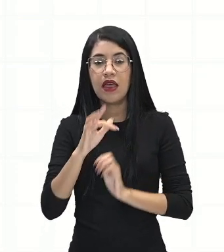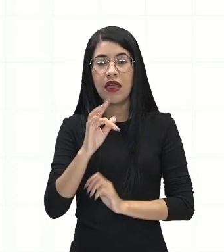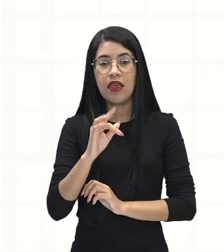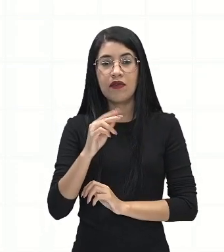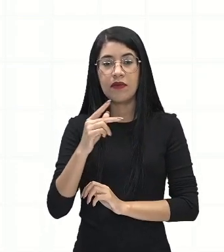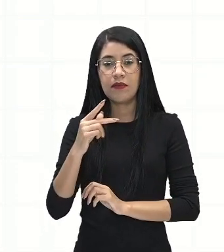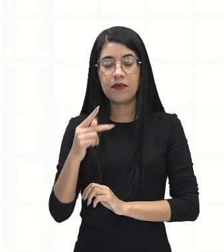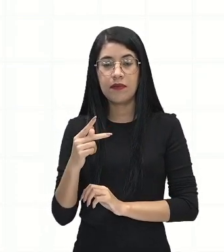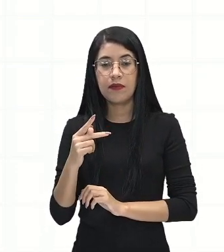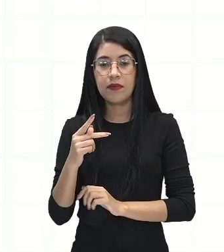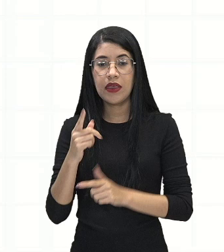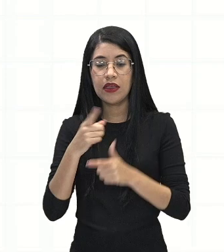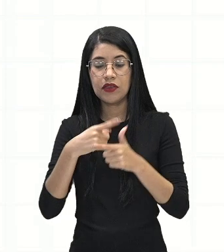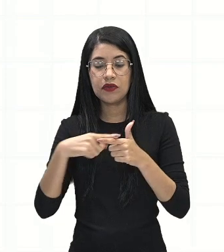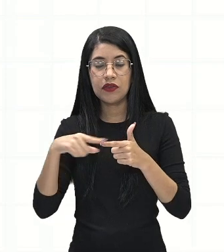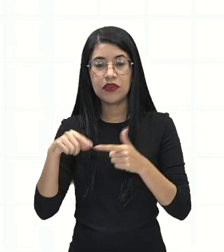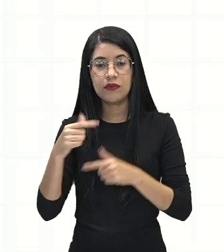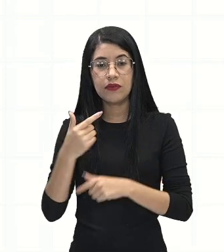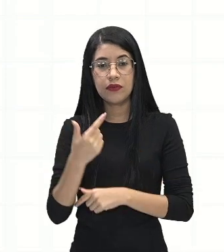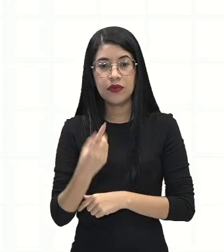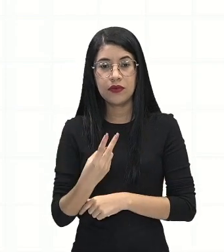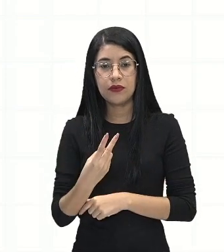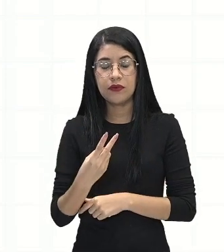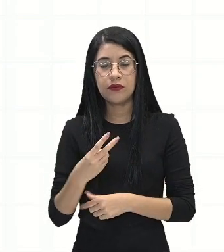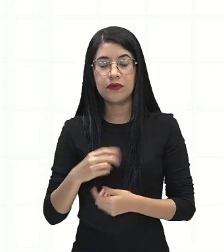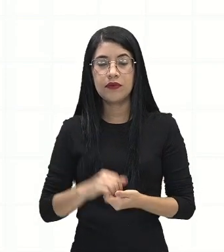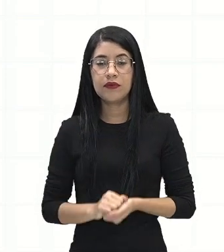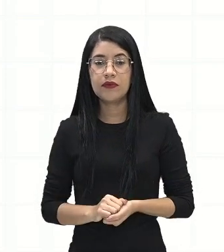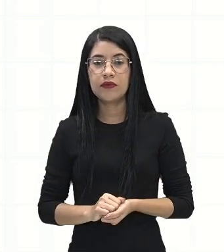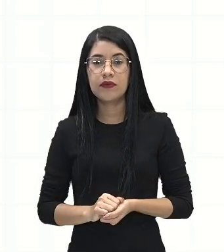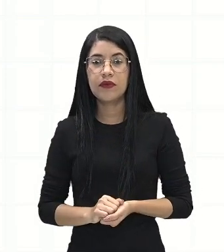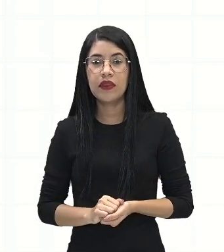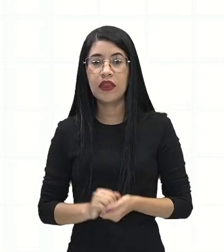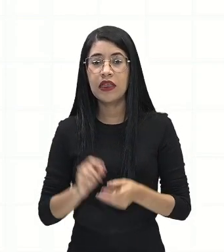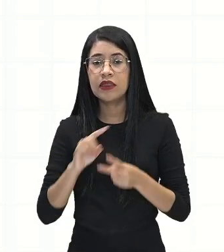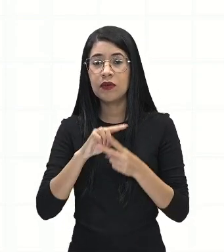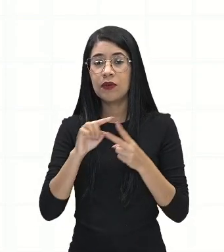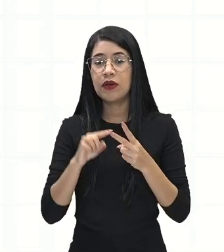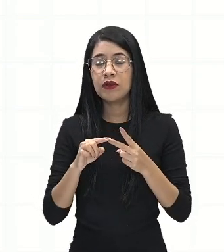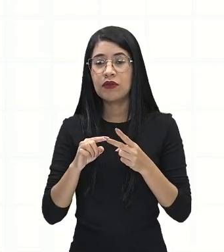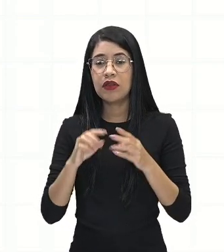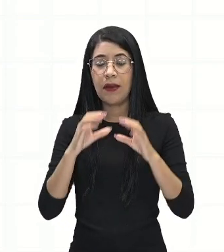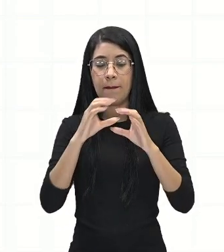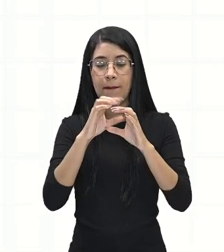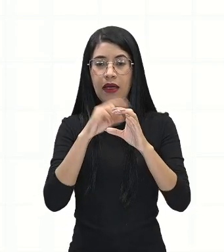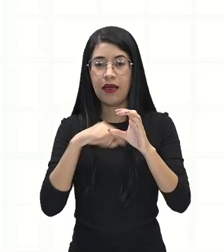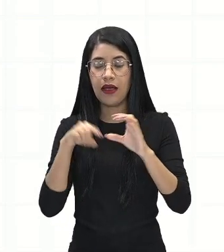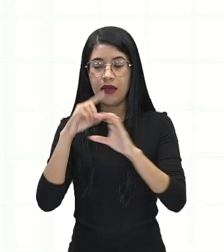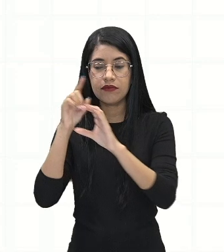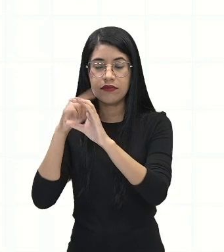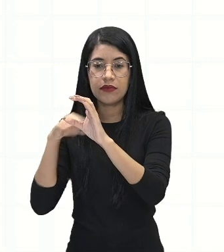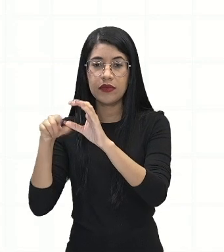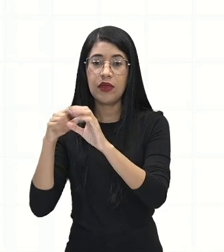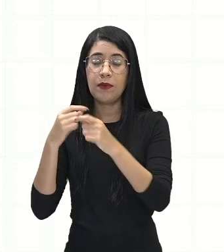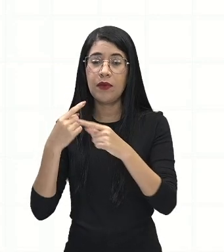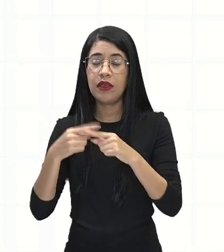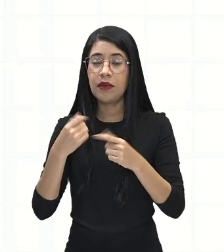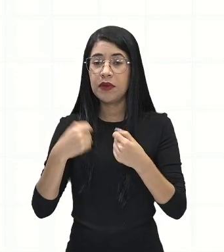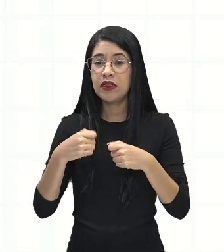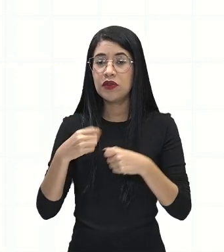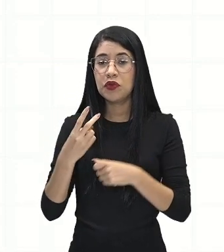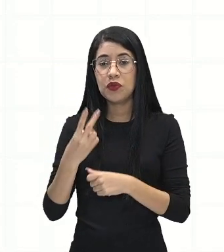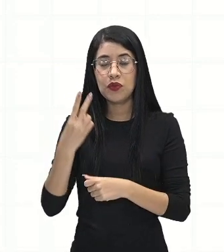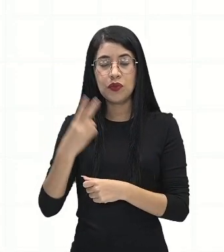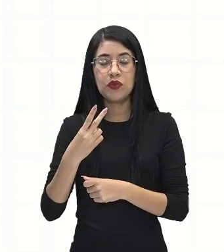potente dividido por 2, né? Que são aí as duas roldanas, porque a gente precisou aí de uma roldana a